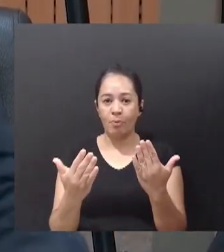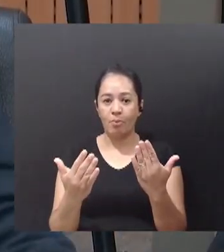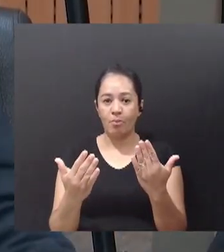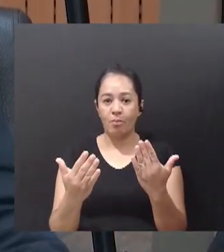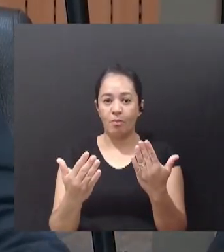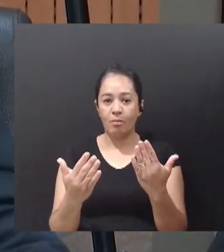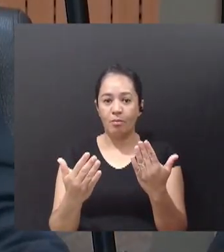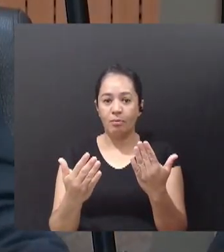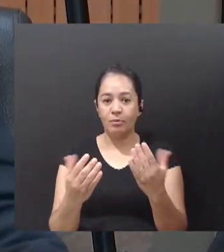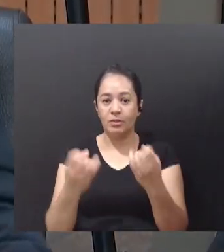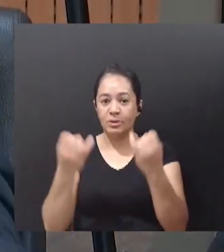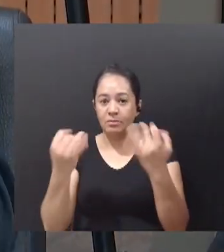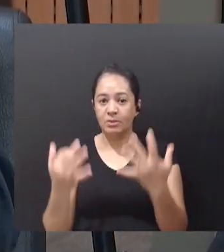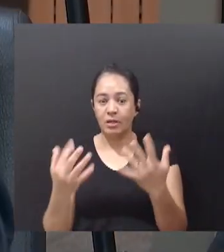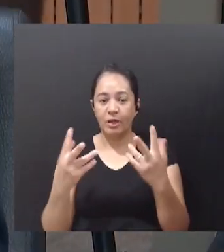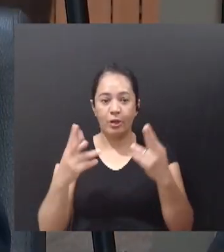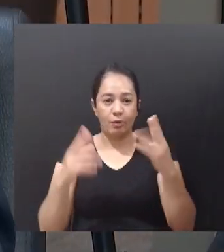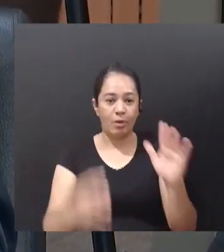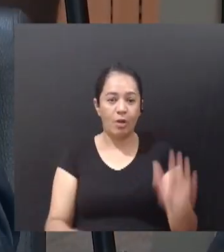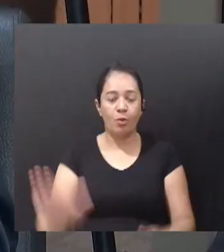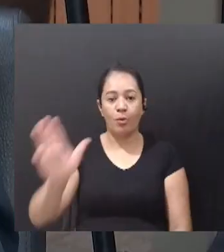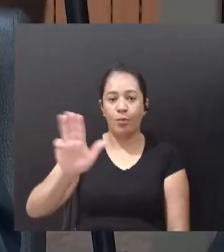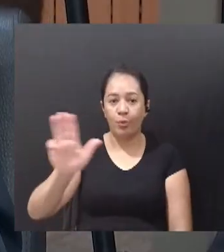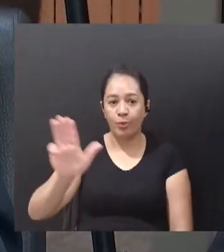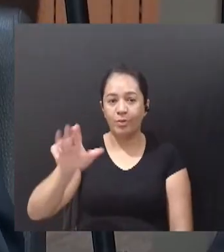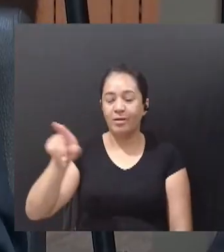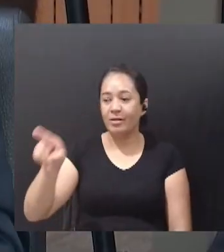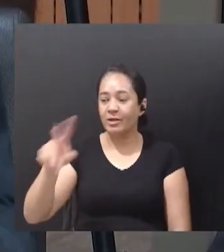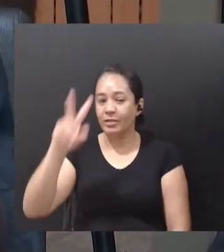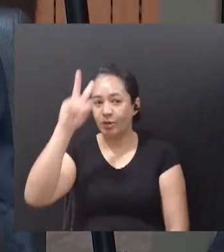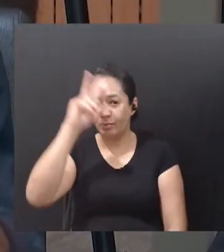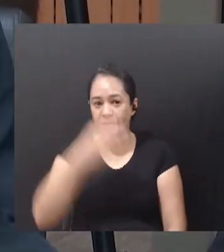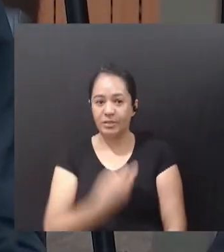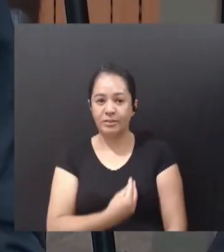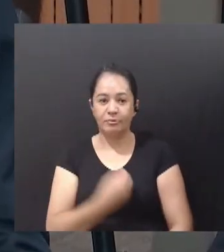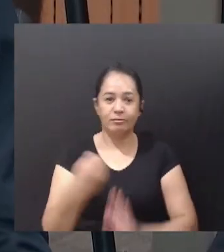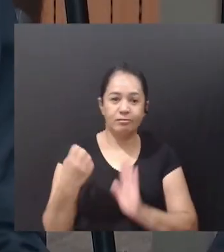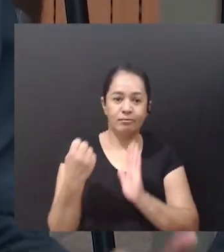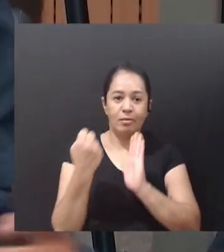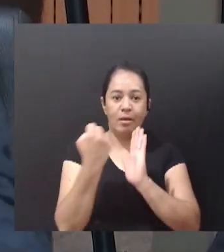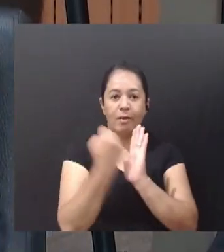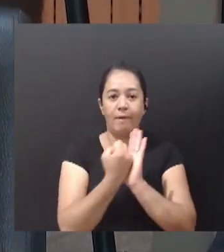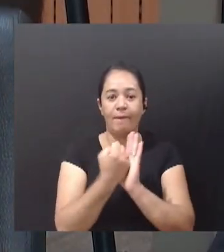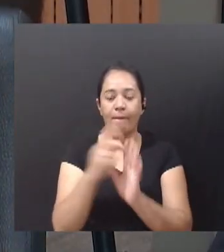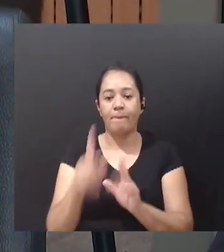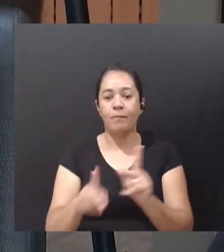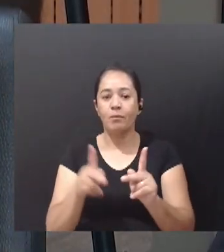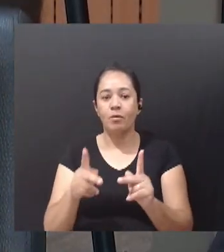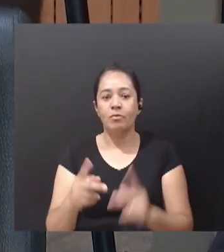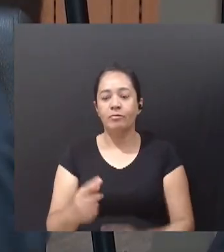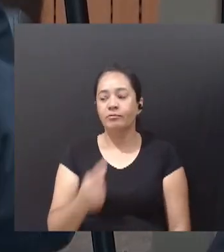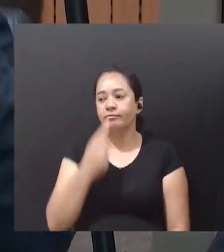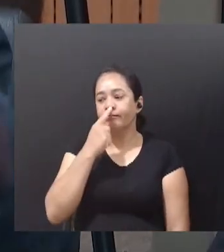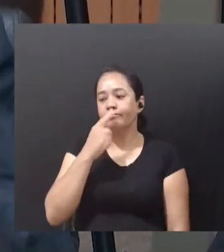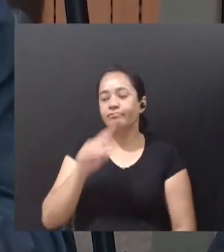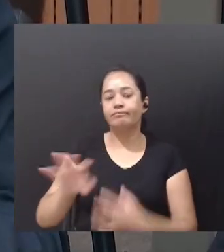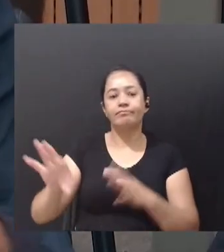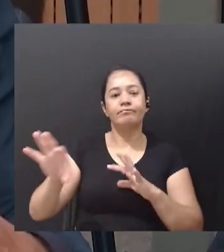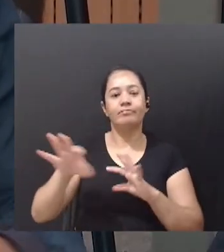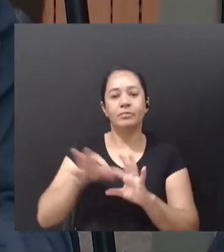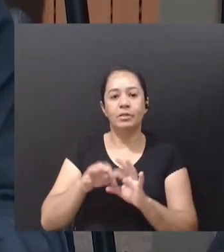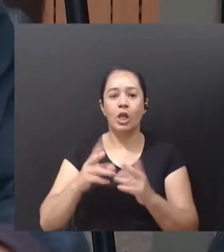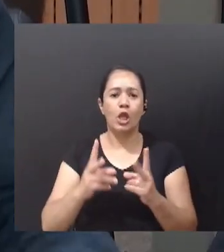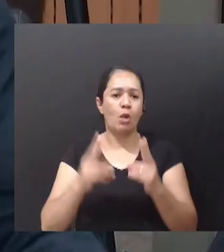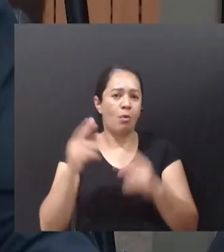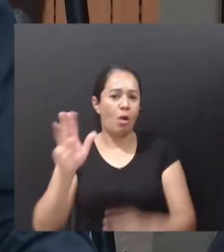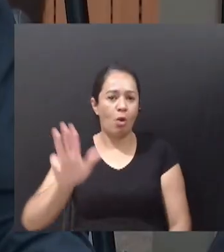Lula. Né? Ele tem uma história de vida marcante, que o povo se identifica, assim como Lula. E outras coisas